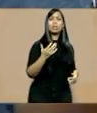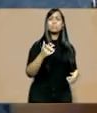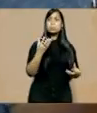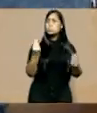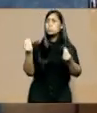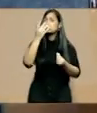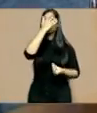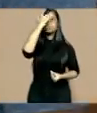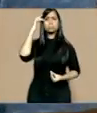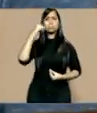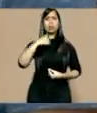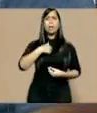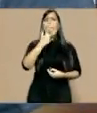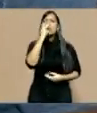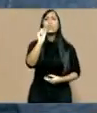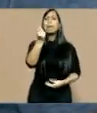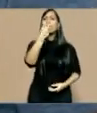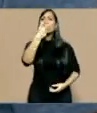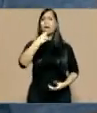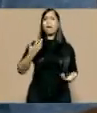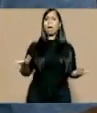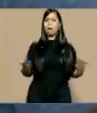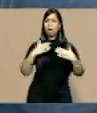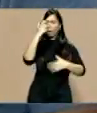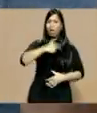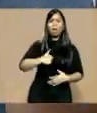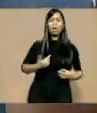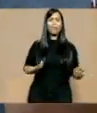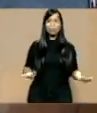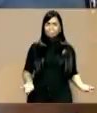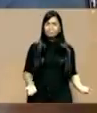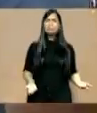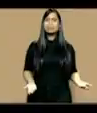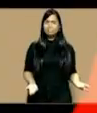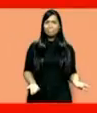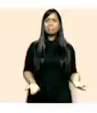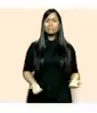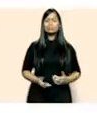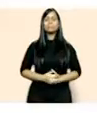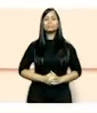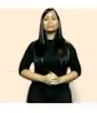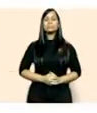Você acaba sendo piada, no caso, como minoria.